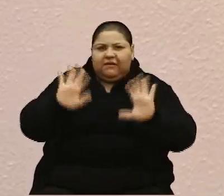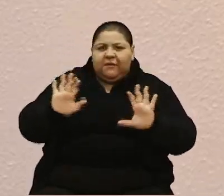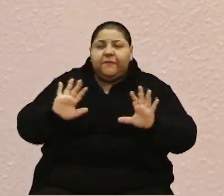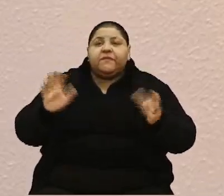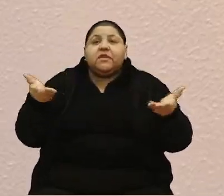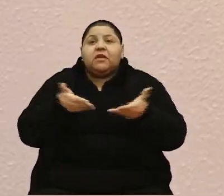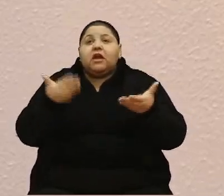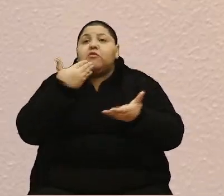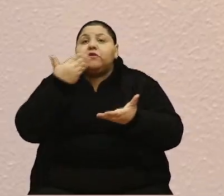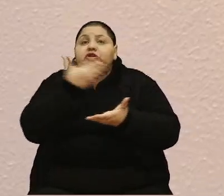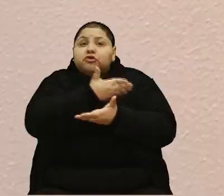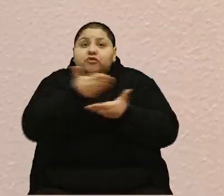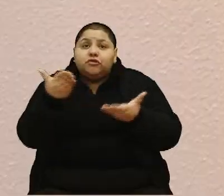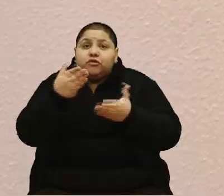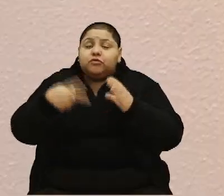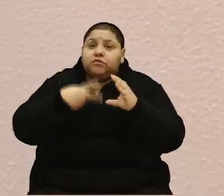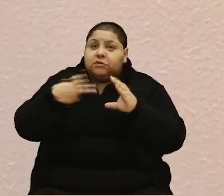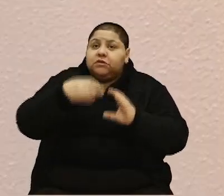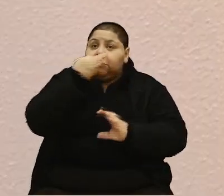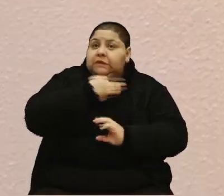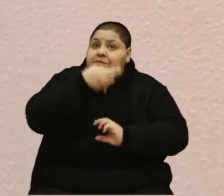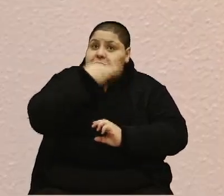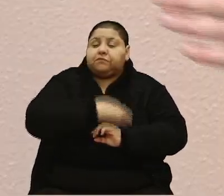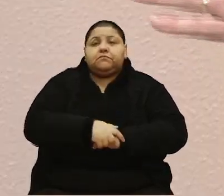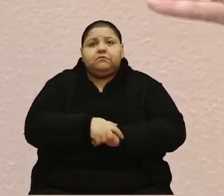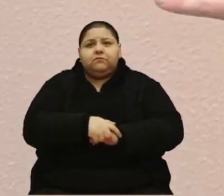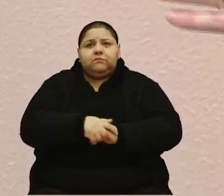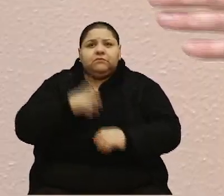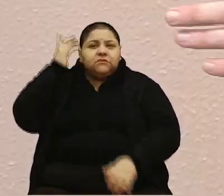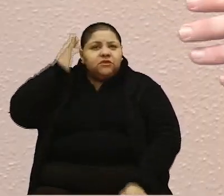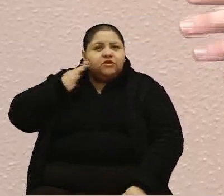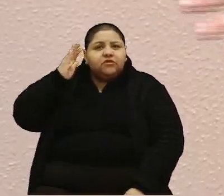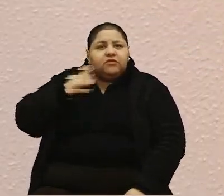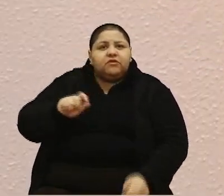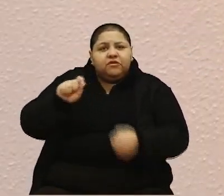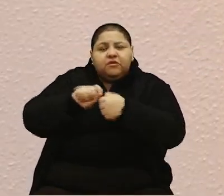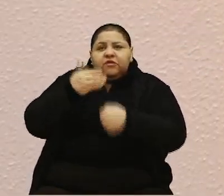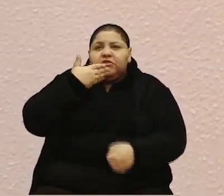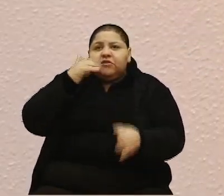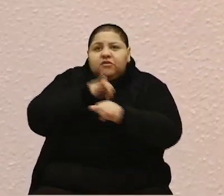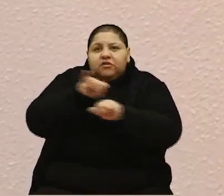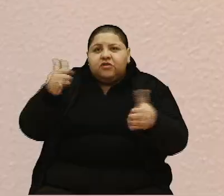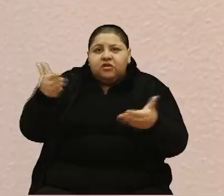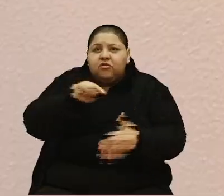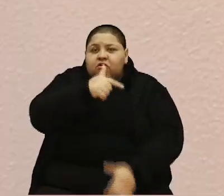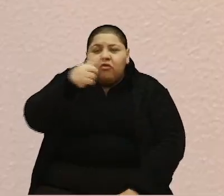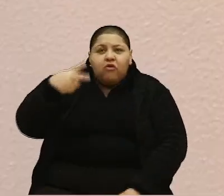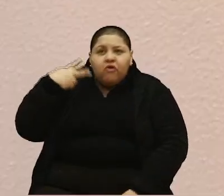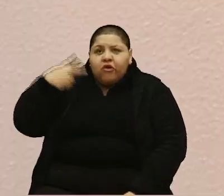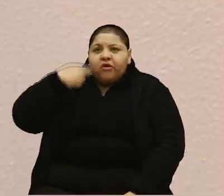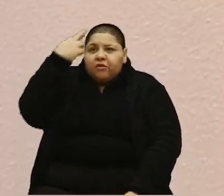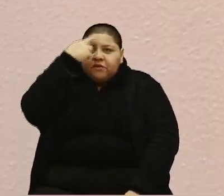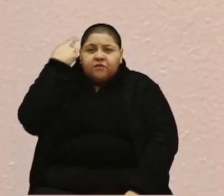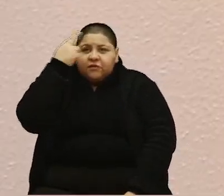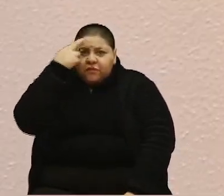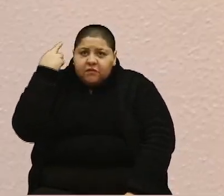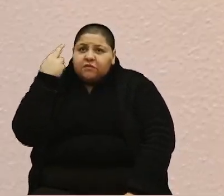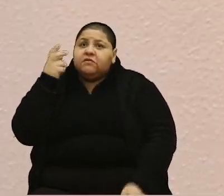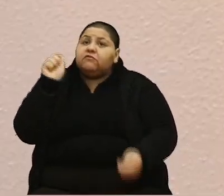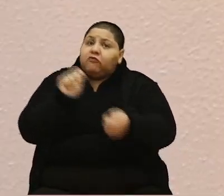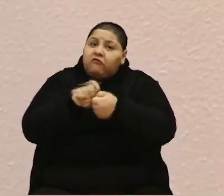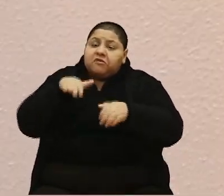fazer um apelo aqui, convidar a Câmara de Caxias do Sul. Daiane fez o pedido de informação agora, outros vereadores, Rafael Bueno. Vamos fazer